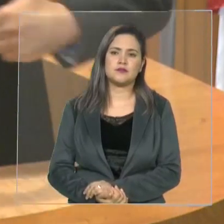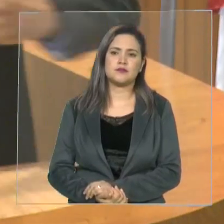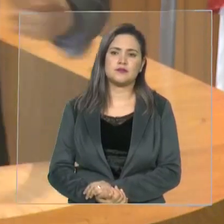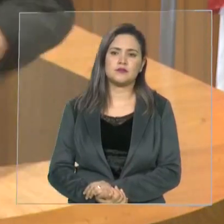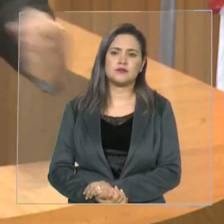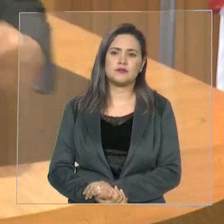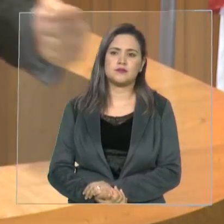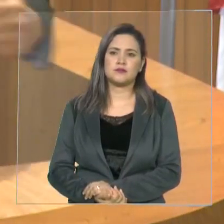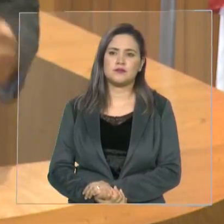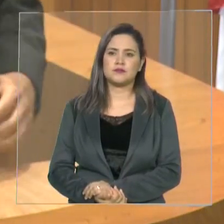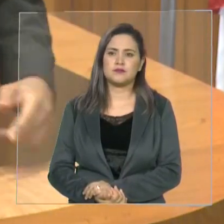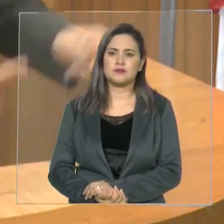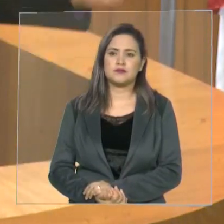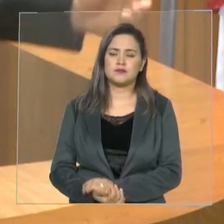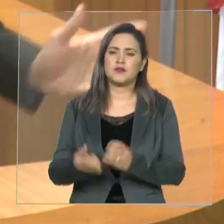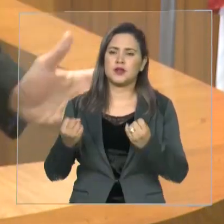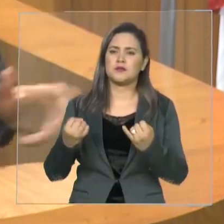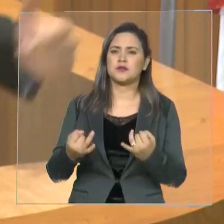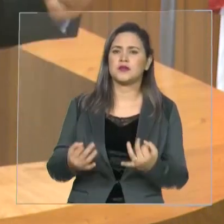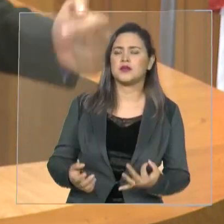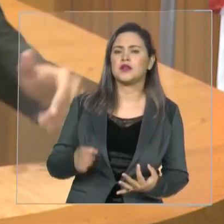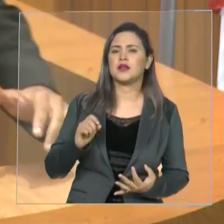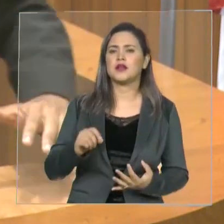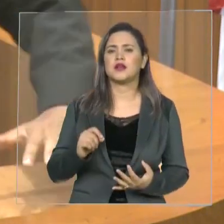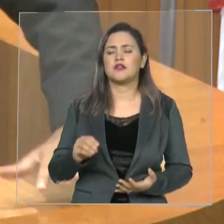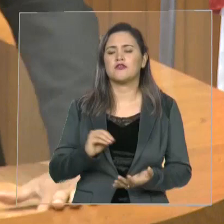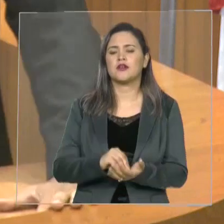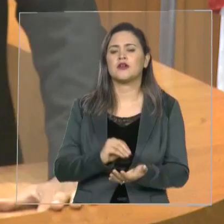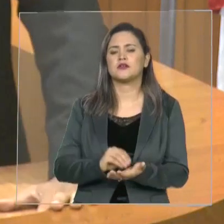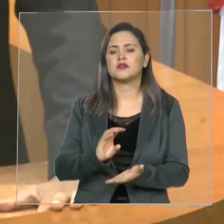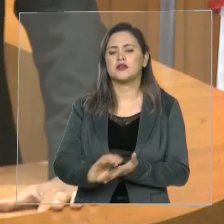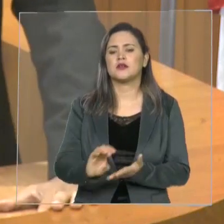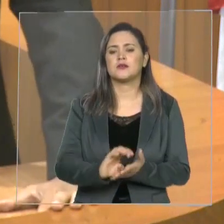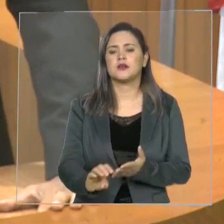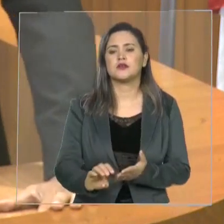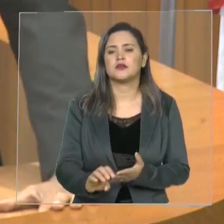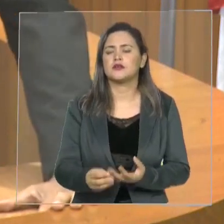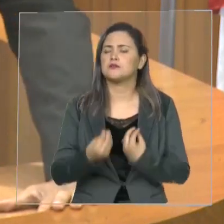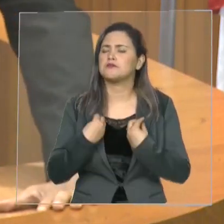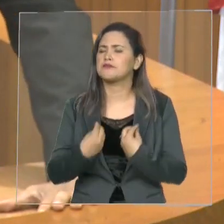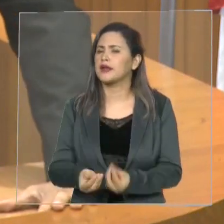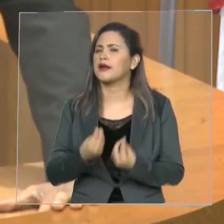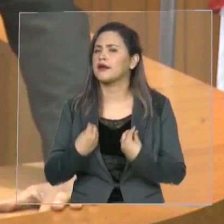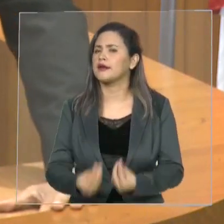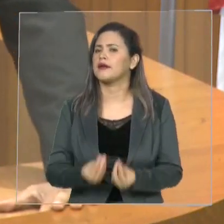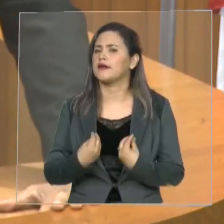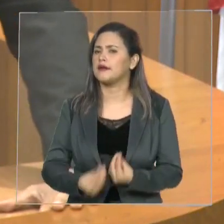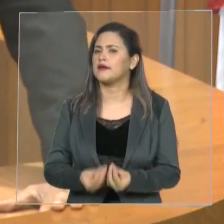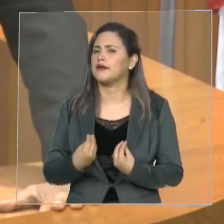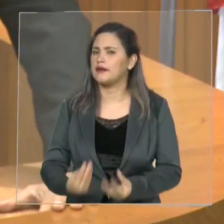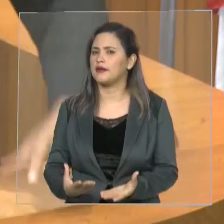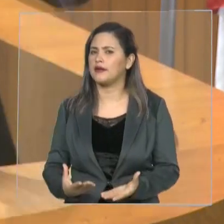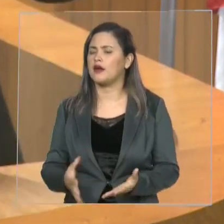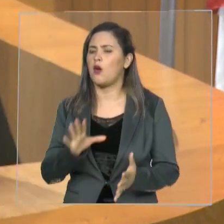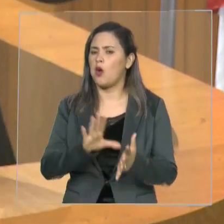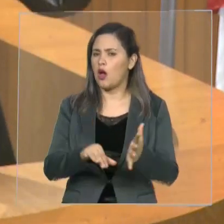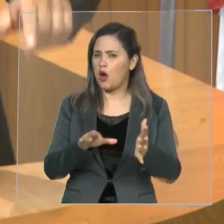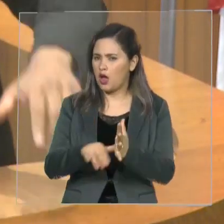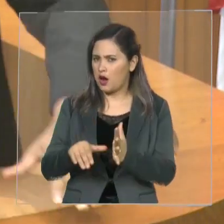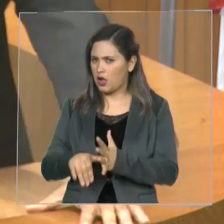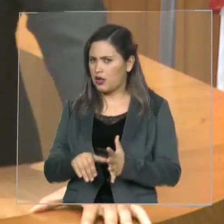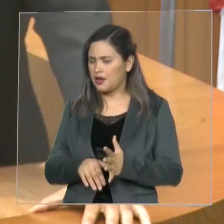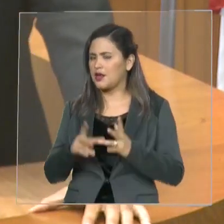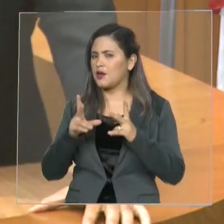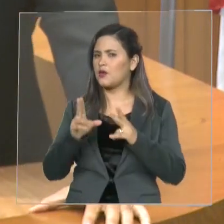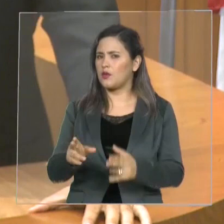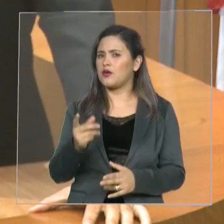Querer justificar no senador João Alberto para colocar emenda? Emenda para quê? Para desviar, como eles desviam, com o dinheiro da